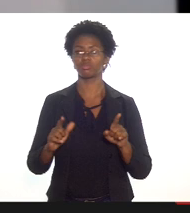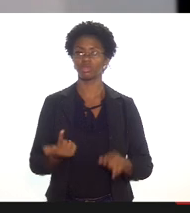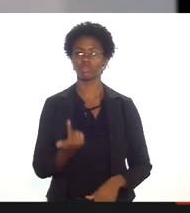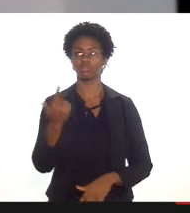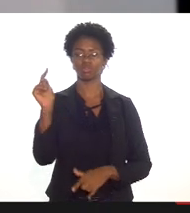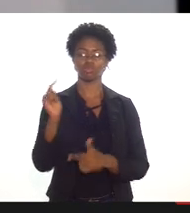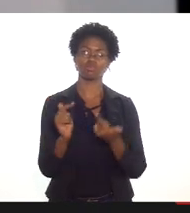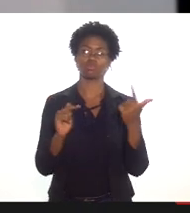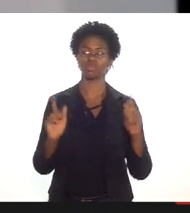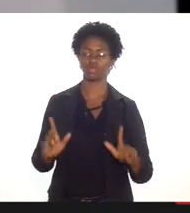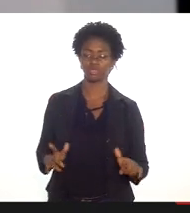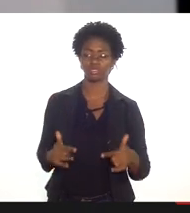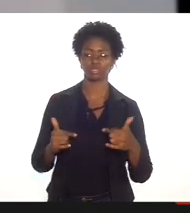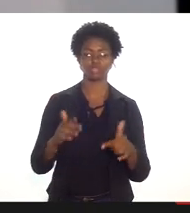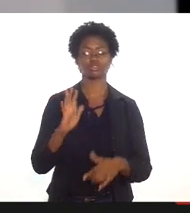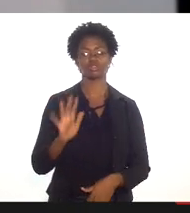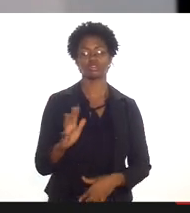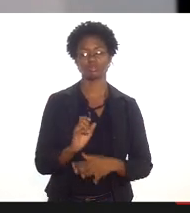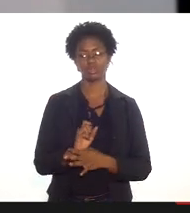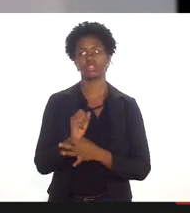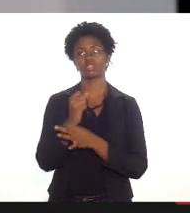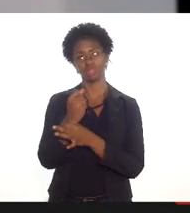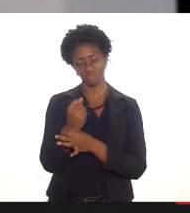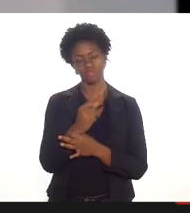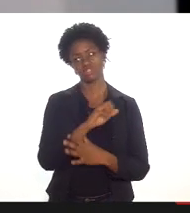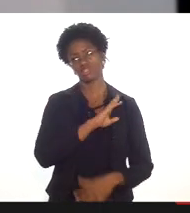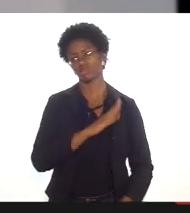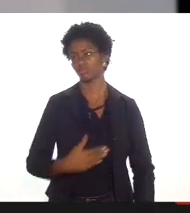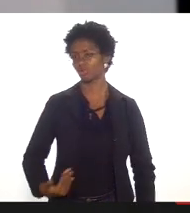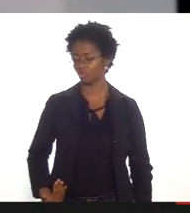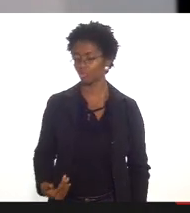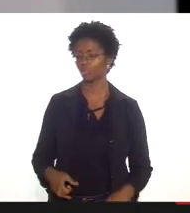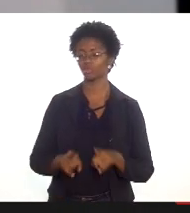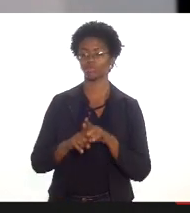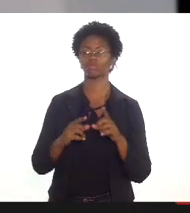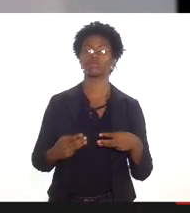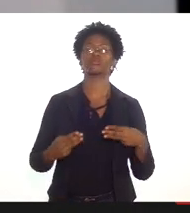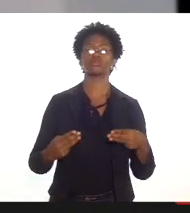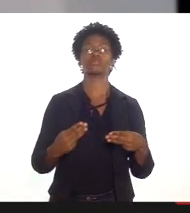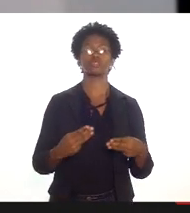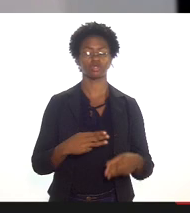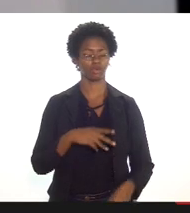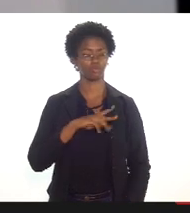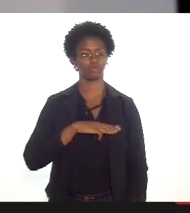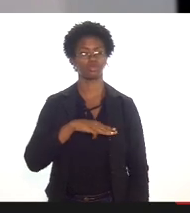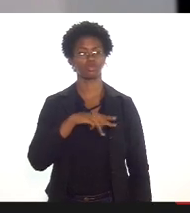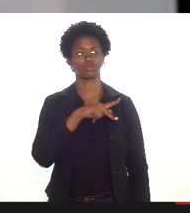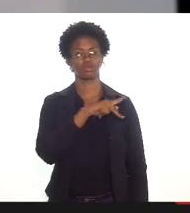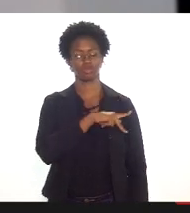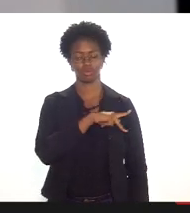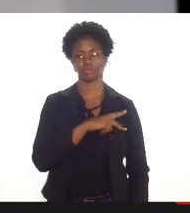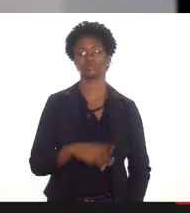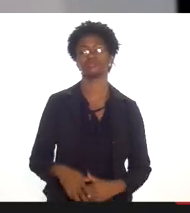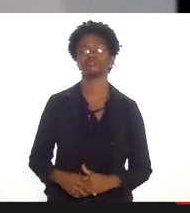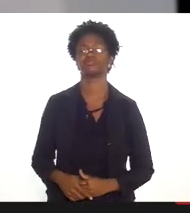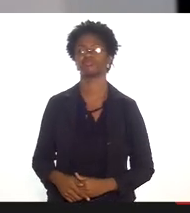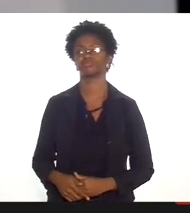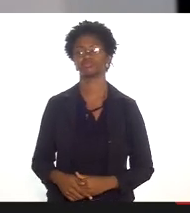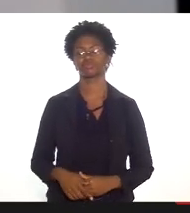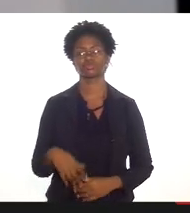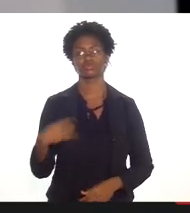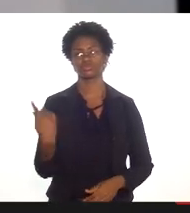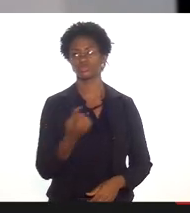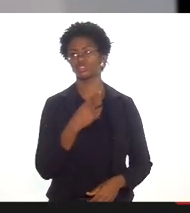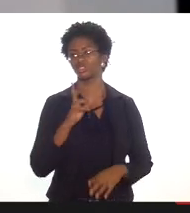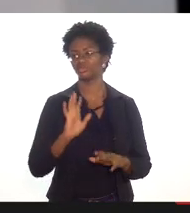feitas e ganhas pela Defensoria Pública e pelo Ministério Público. Nós voltamos à DGIH várias vezes.